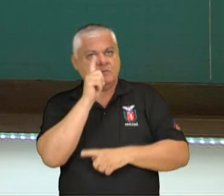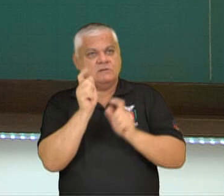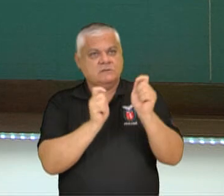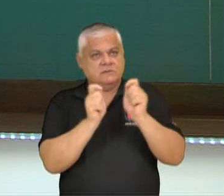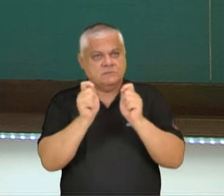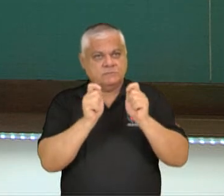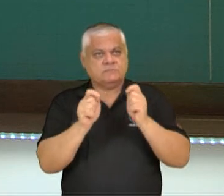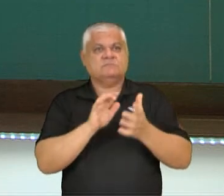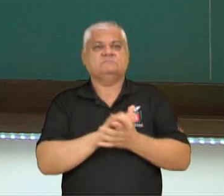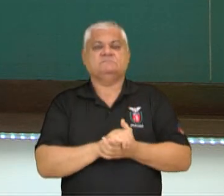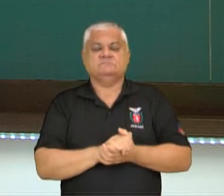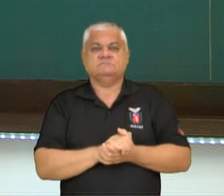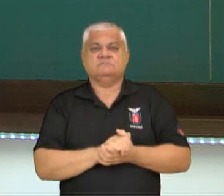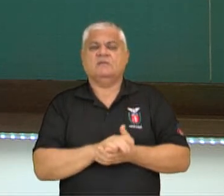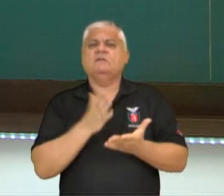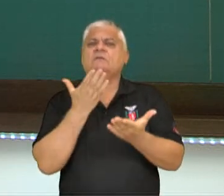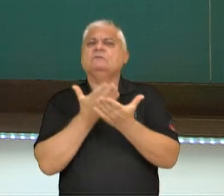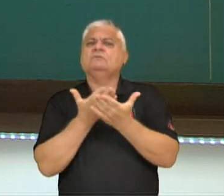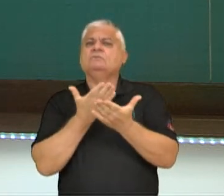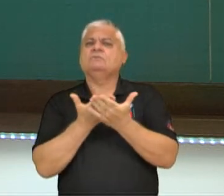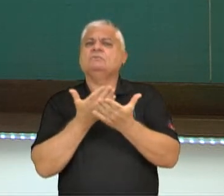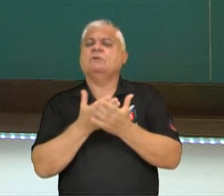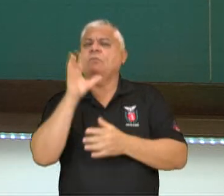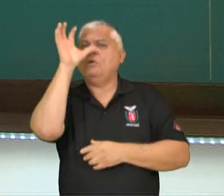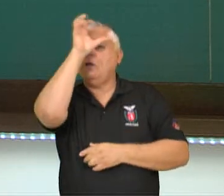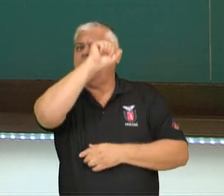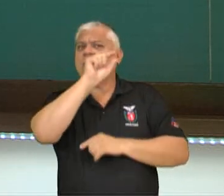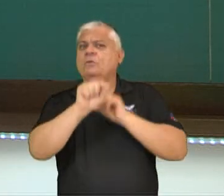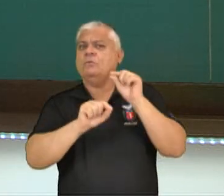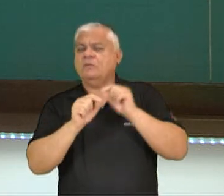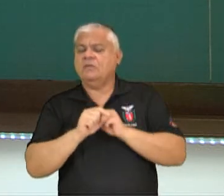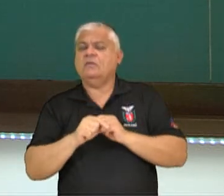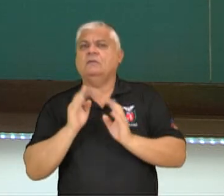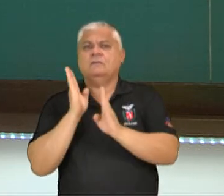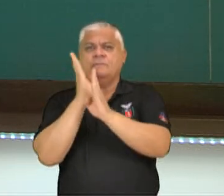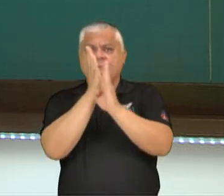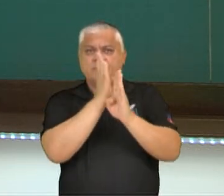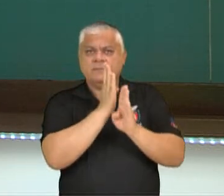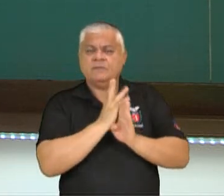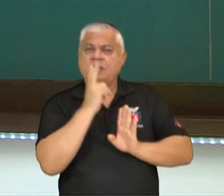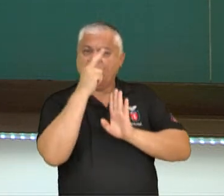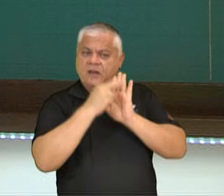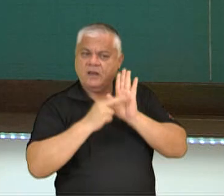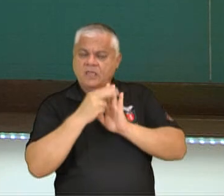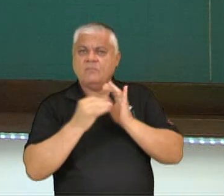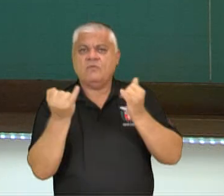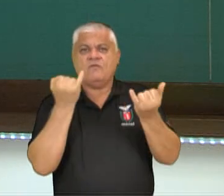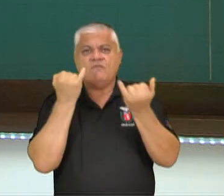excessivo da água, né? Então o que estudamos nessa aula? Nós lemos e identificamos informações em